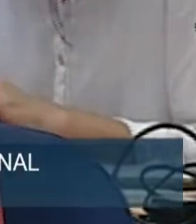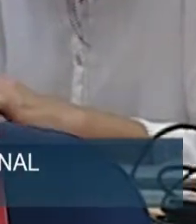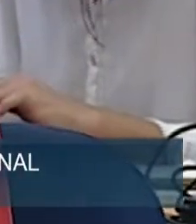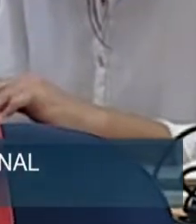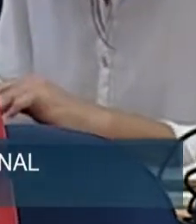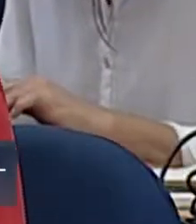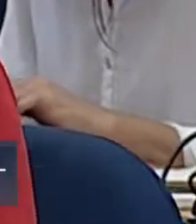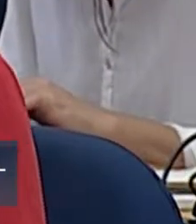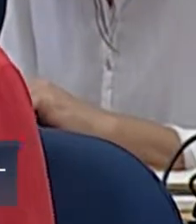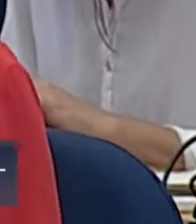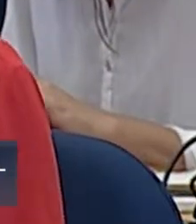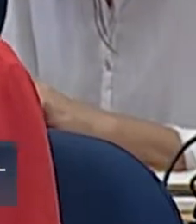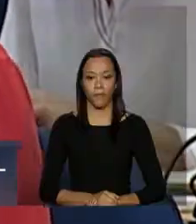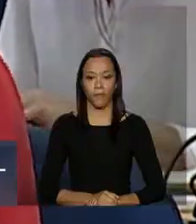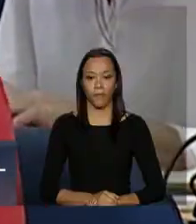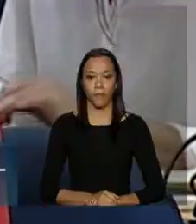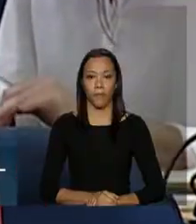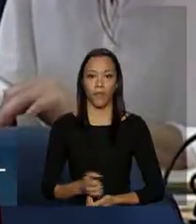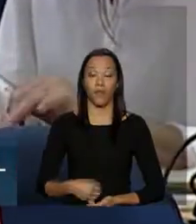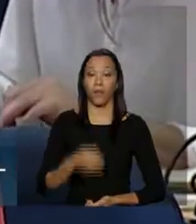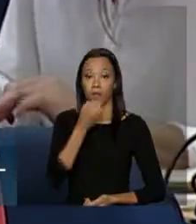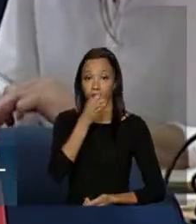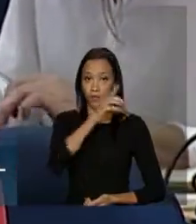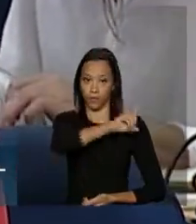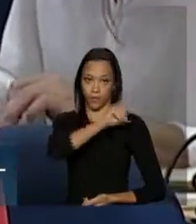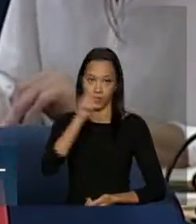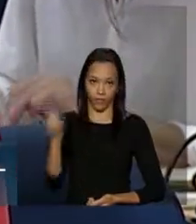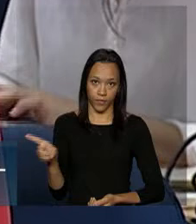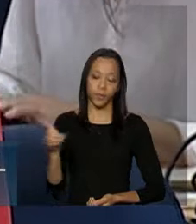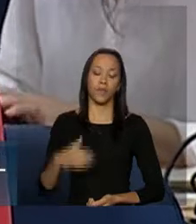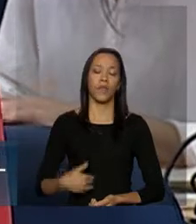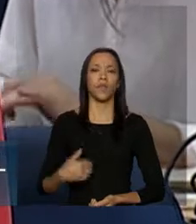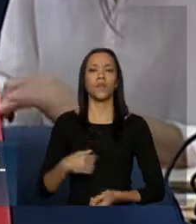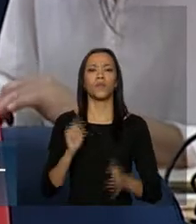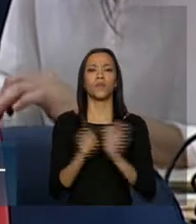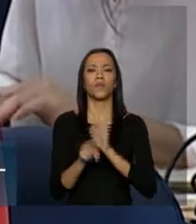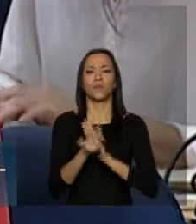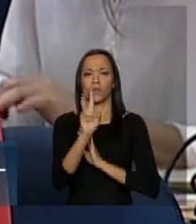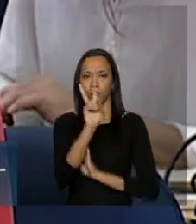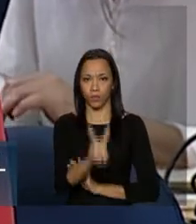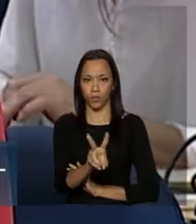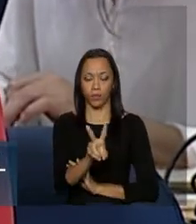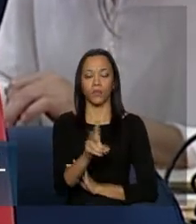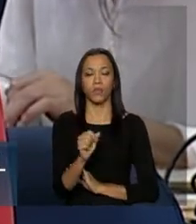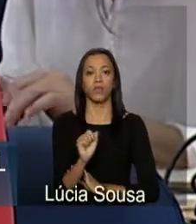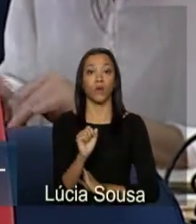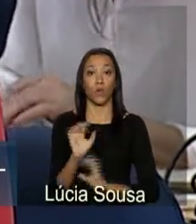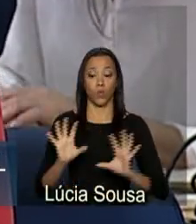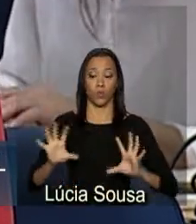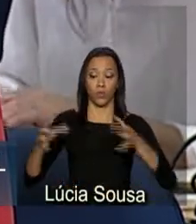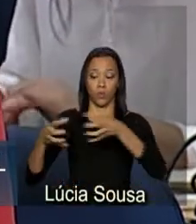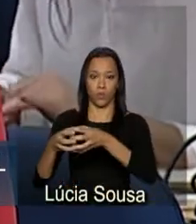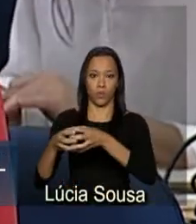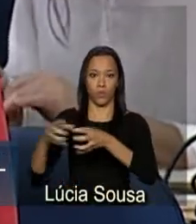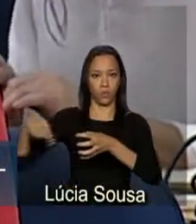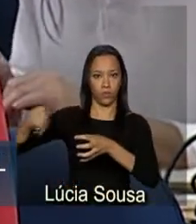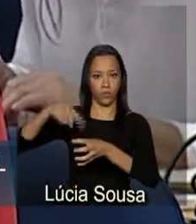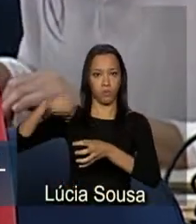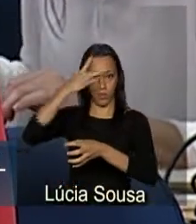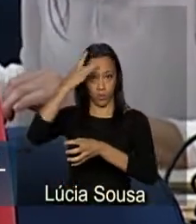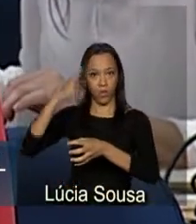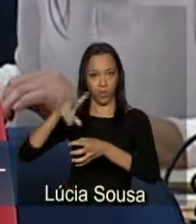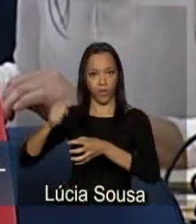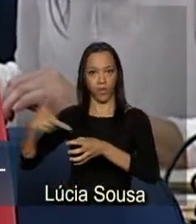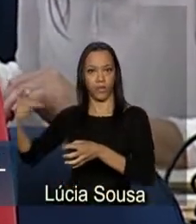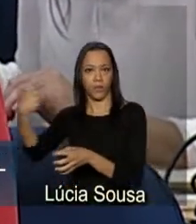Ministro, bom dia. Viviane Basile, da TV Globo, Globo News. Eu tenho duas perguntas. O grupo de pessoas que vão